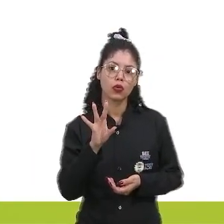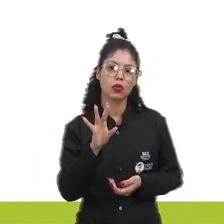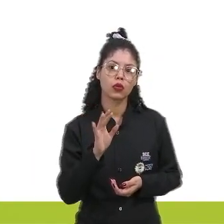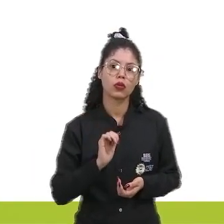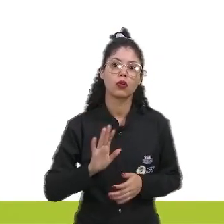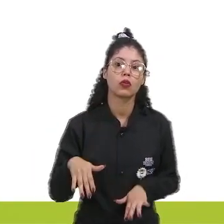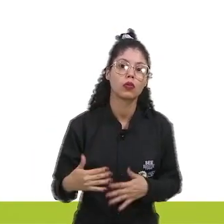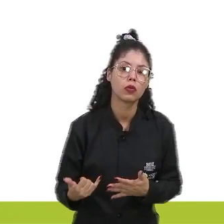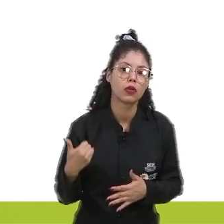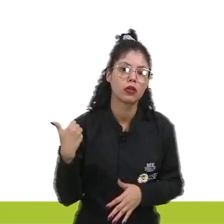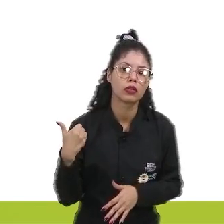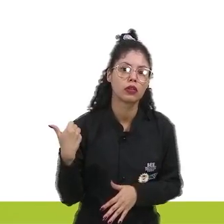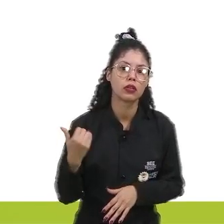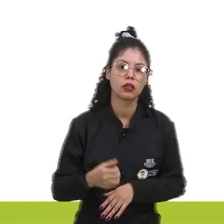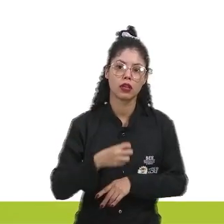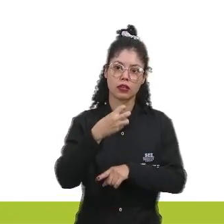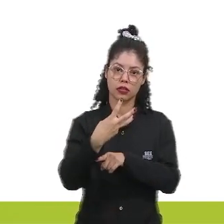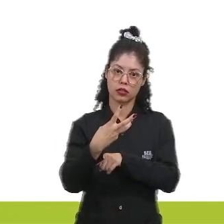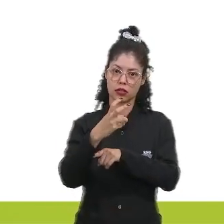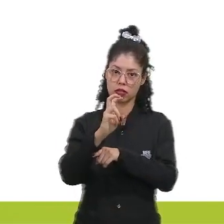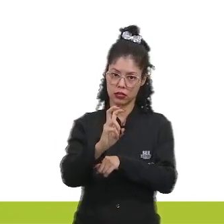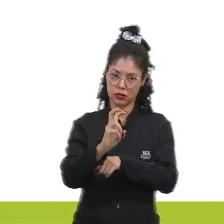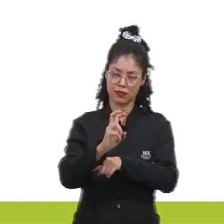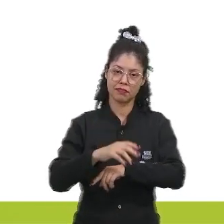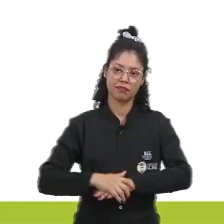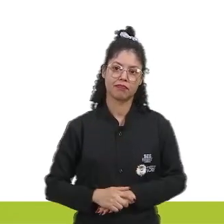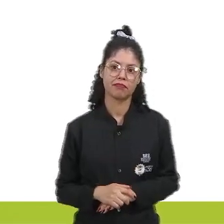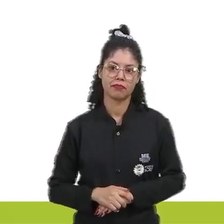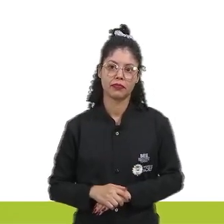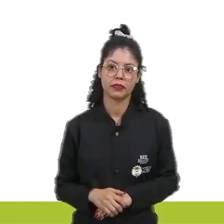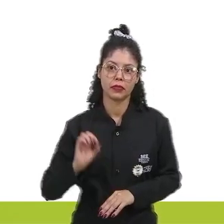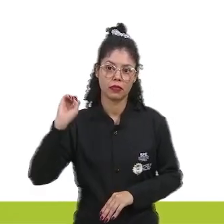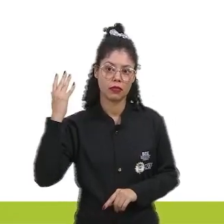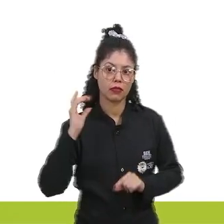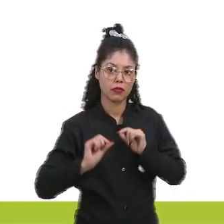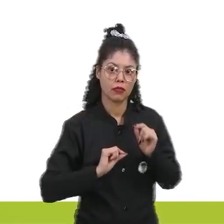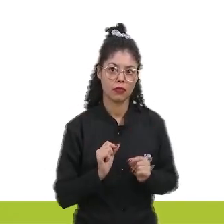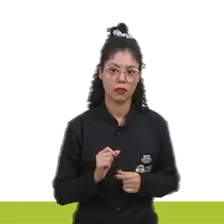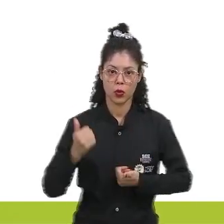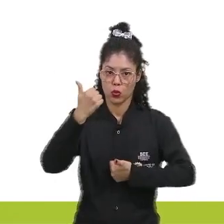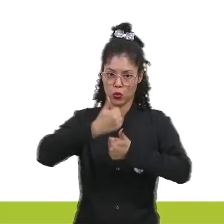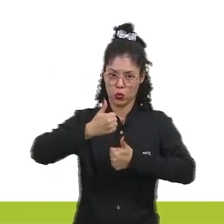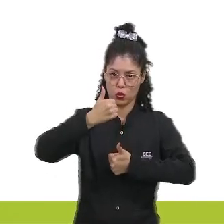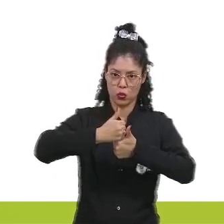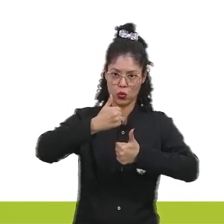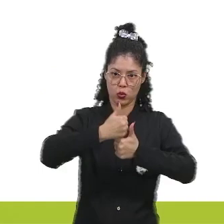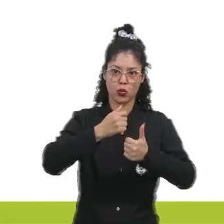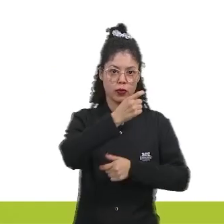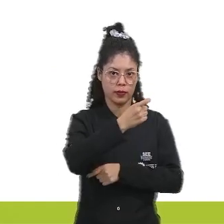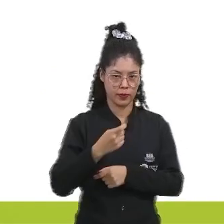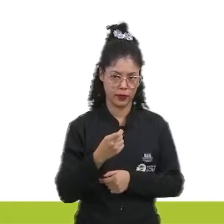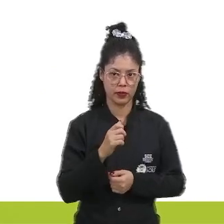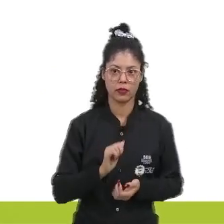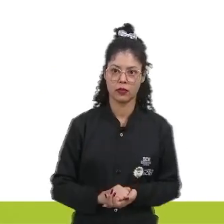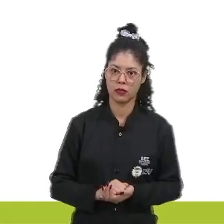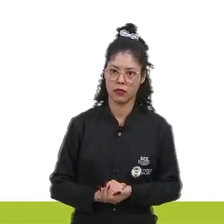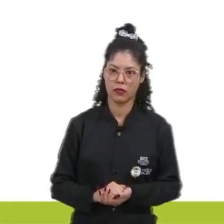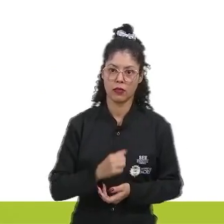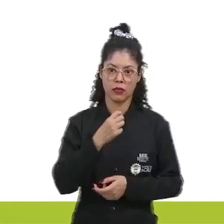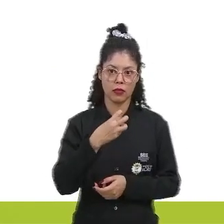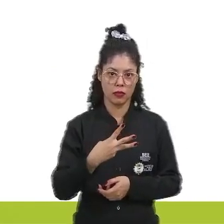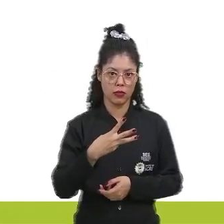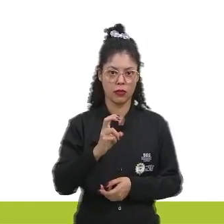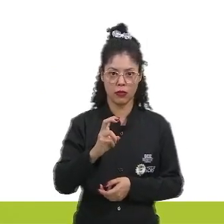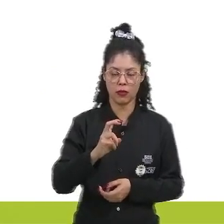que idade? 35 anos. O que acontece é isso aqui, ó. Substituir aonde tem x por